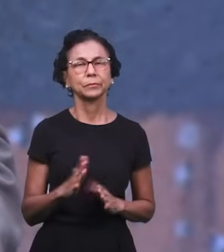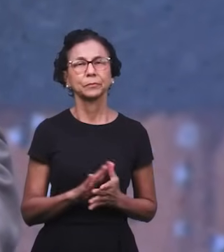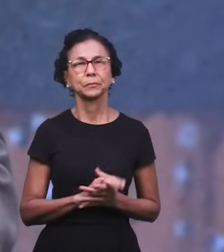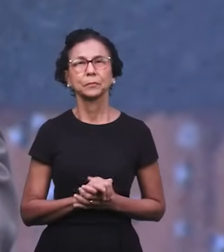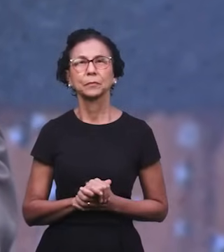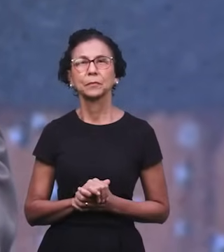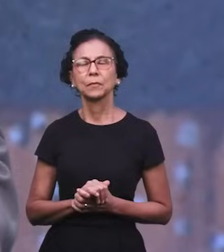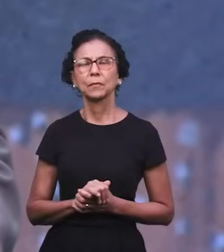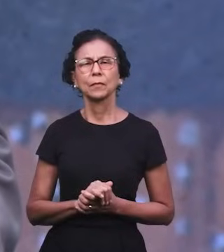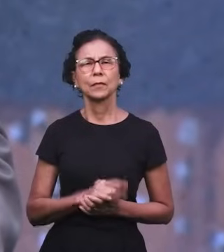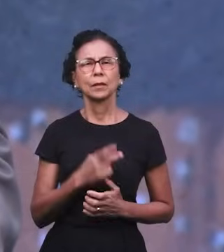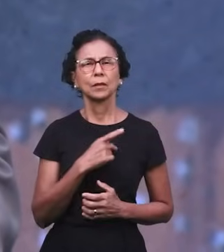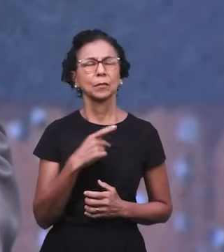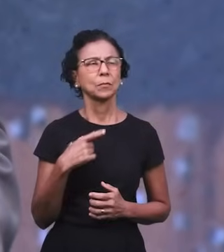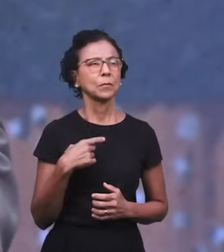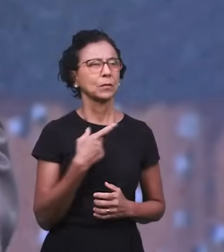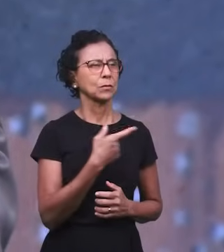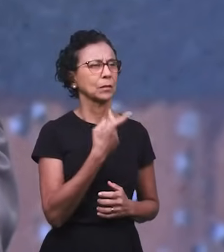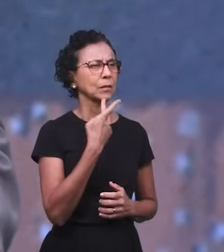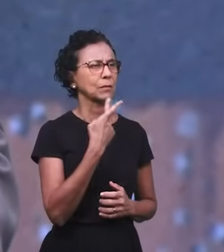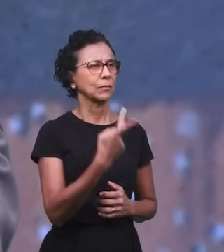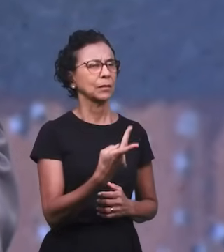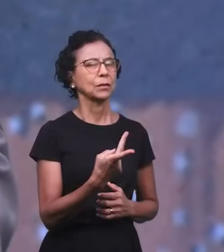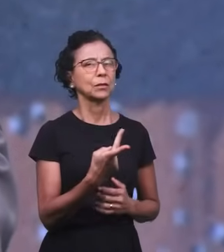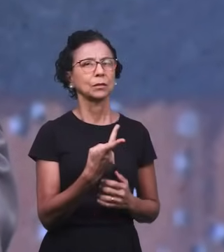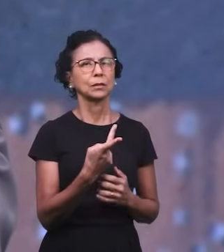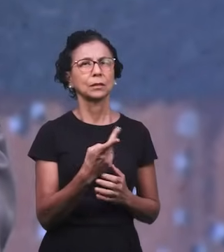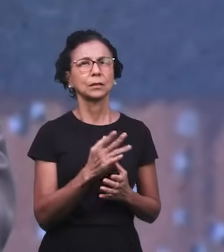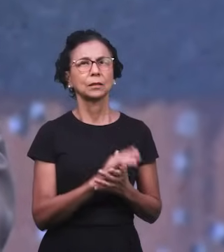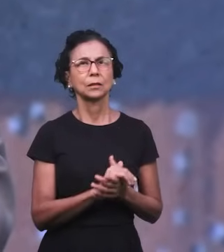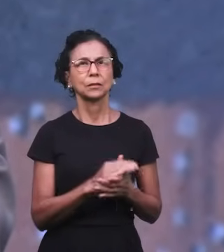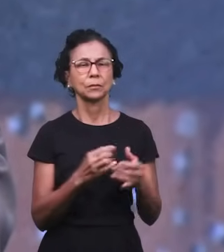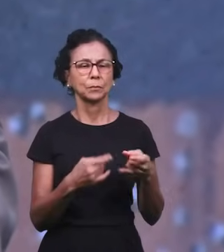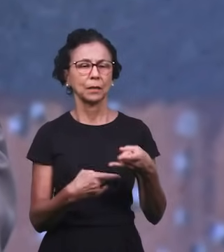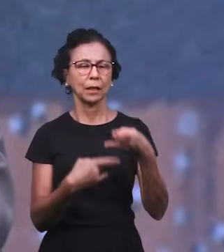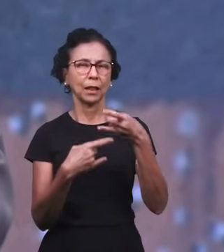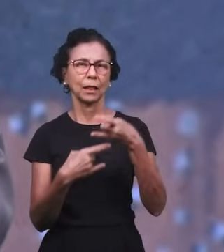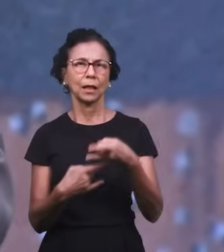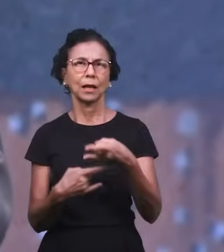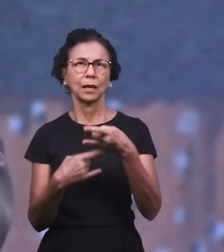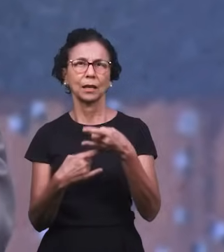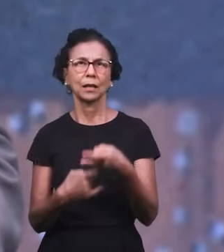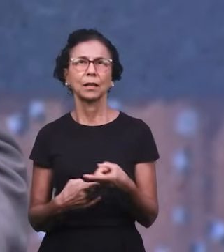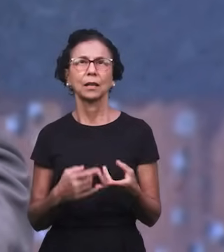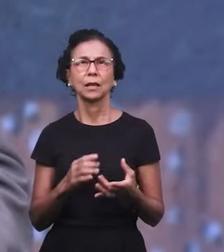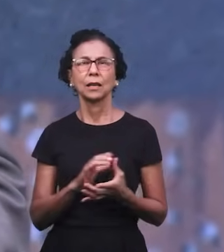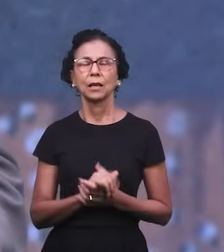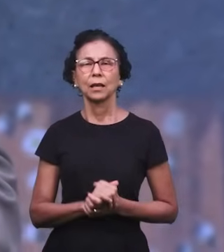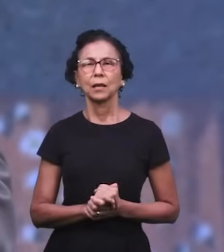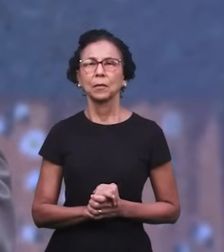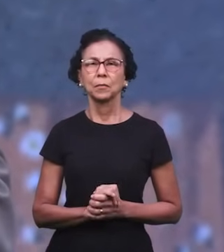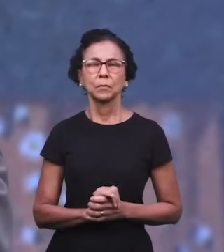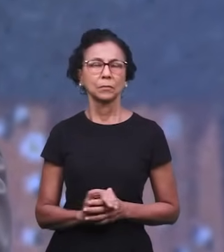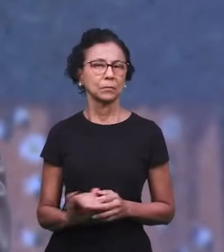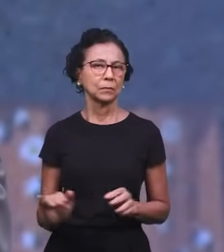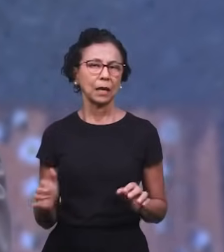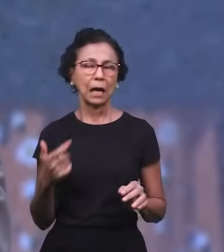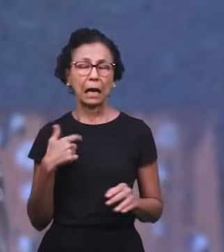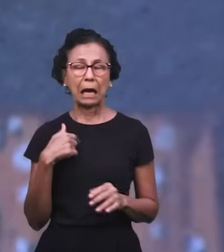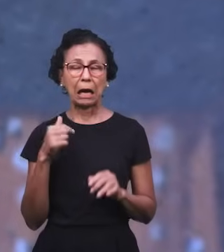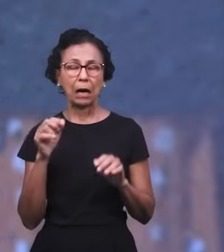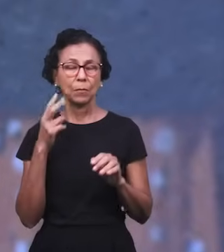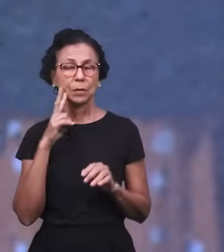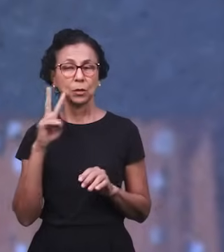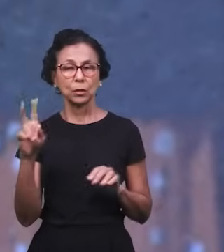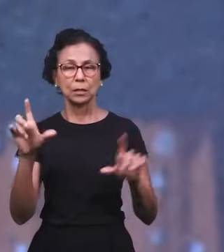exemplo, o pastor Fernando há pouco tempo falou aqui sobre a live, uma sequência de lives, né? Essa expressão é muito comum no YouTube. Ah, mas eu estou assistindo pela TV. Olha só, o nosso sistema